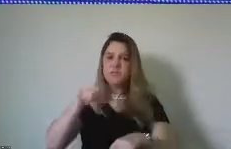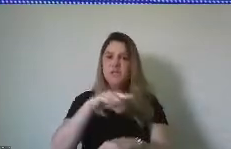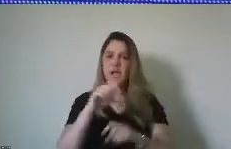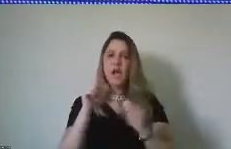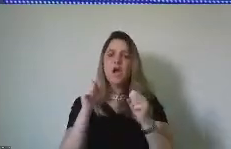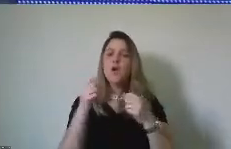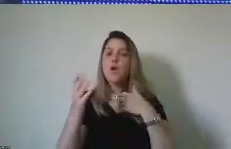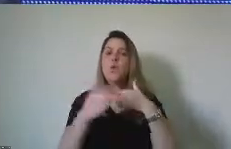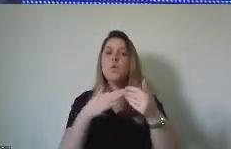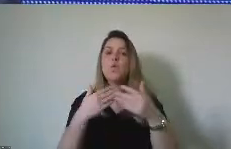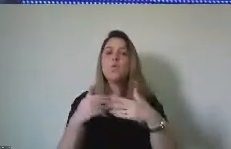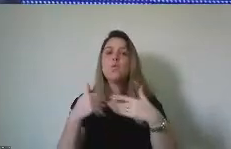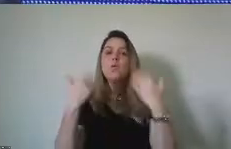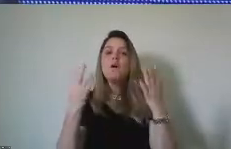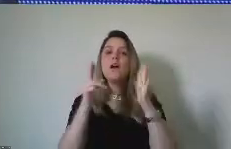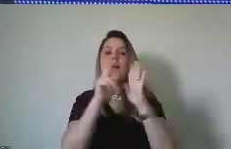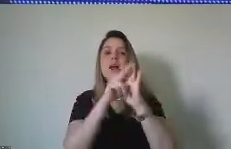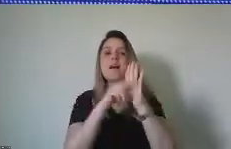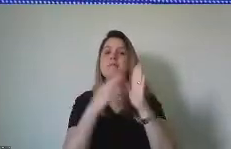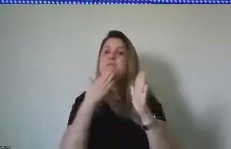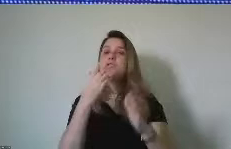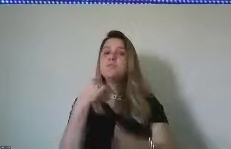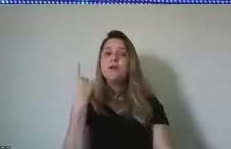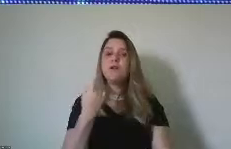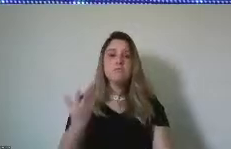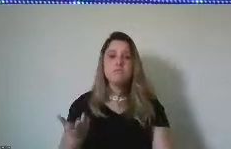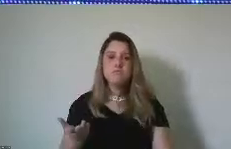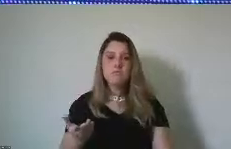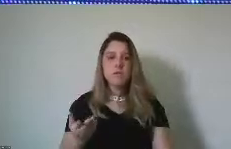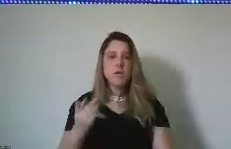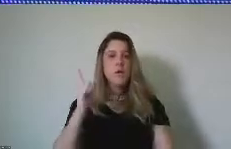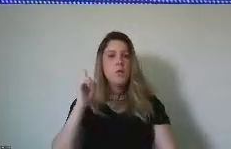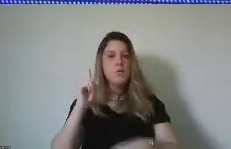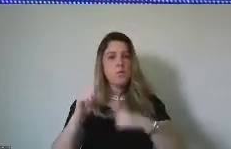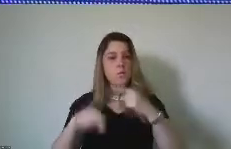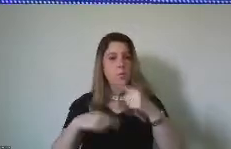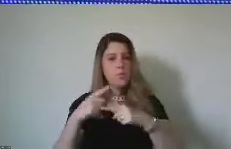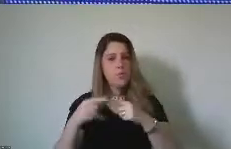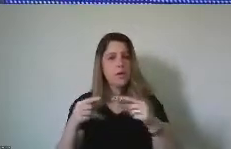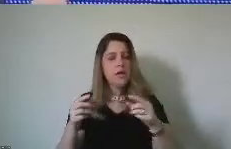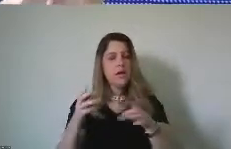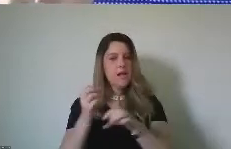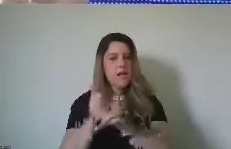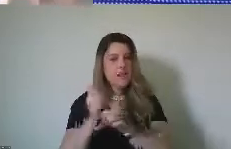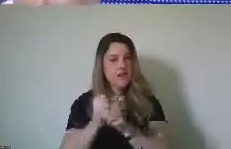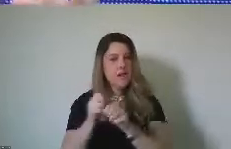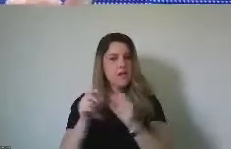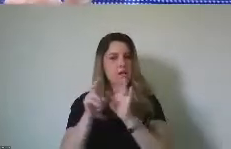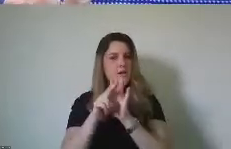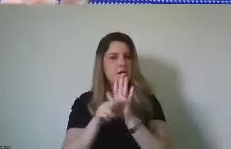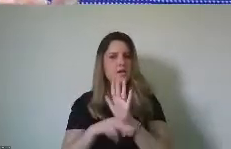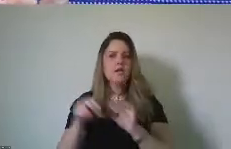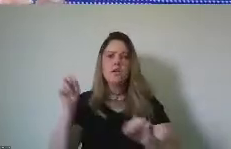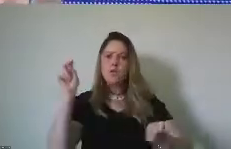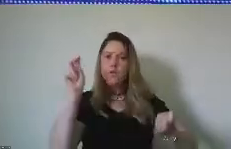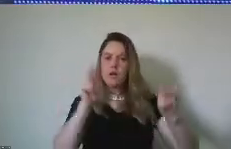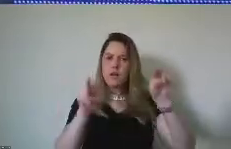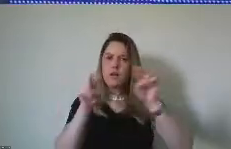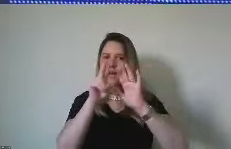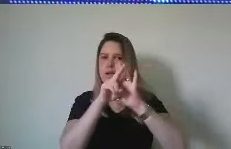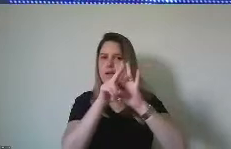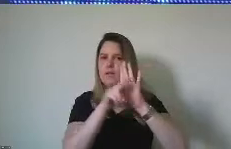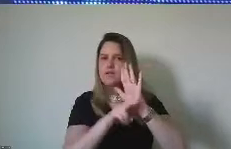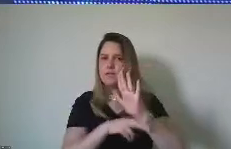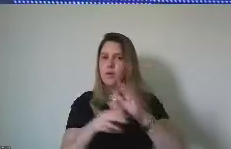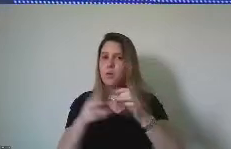a receita que faz sentido para nós depois a gente calcula a nossa receita a gente vai olhar a receita que anel colocou como base